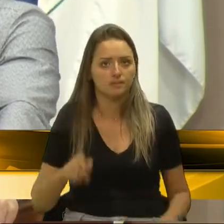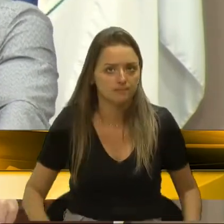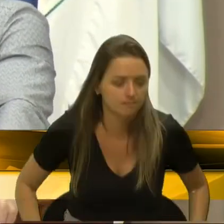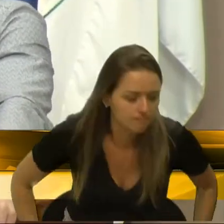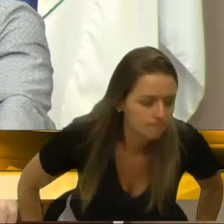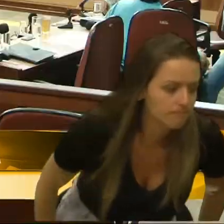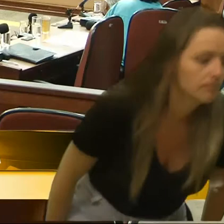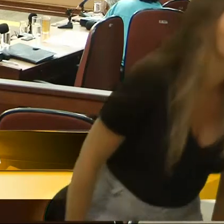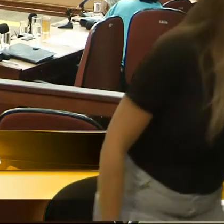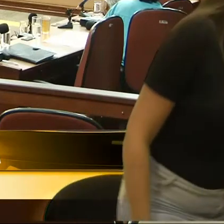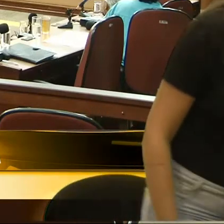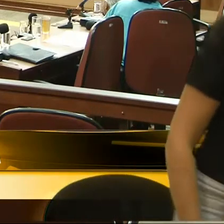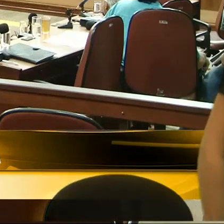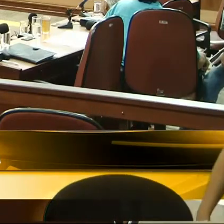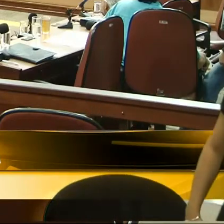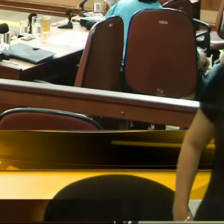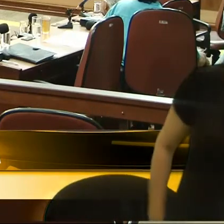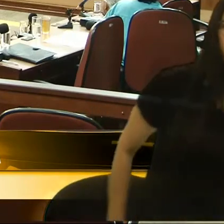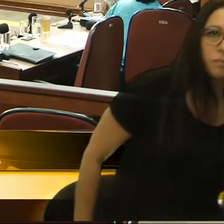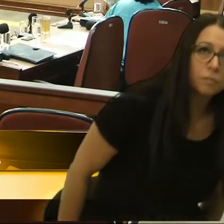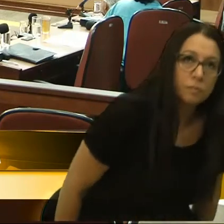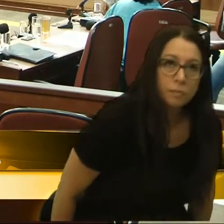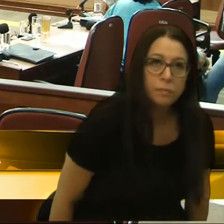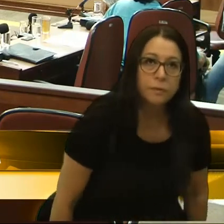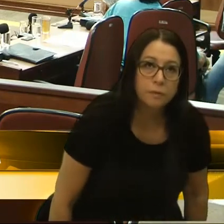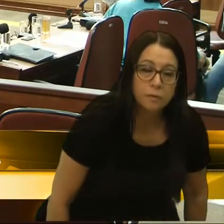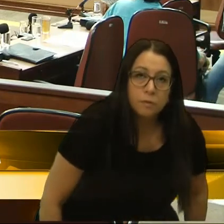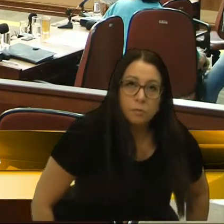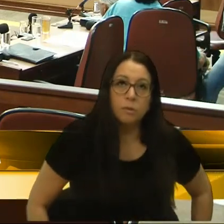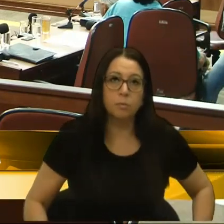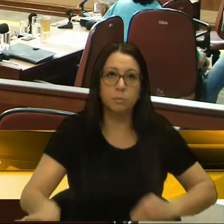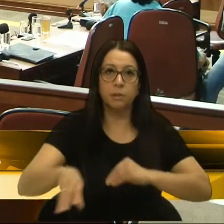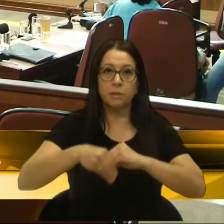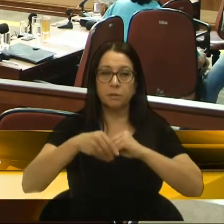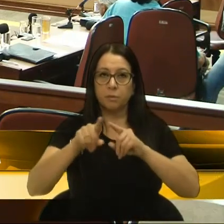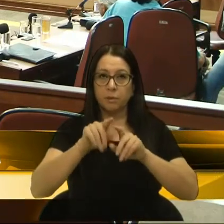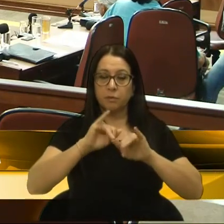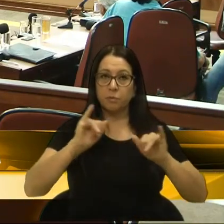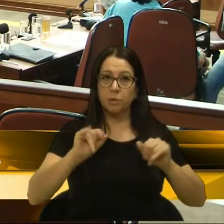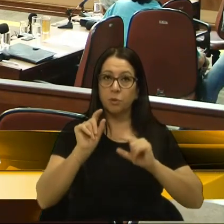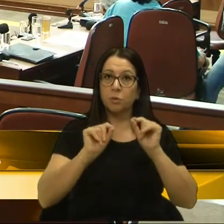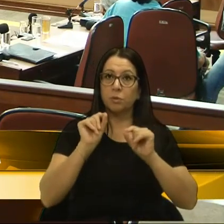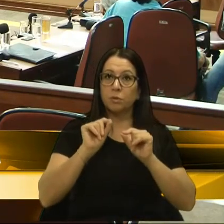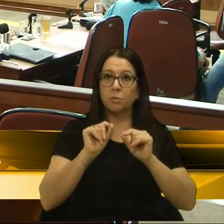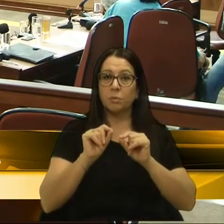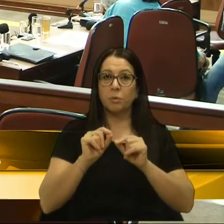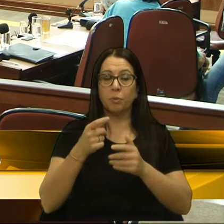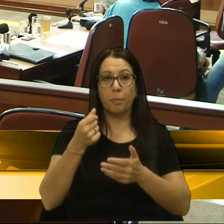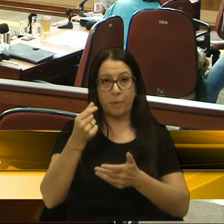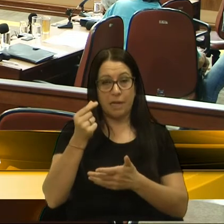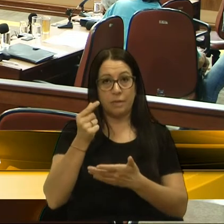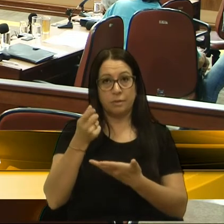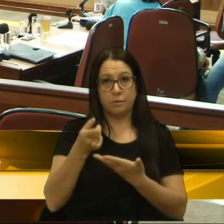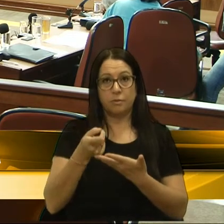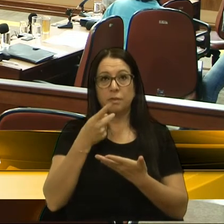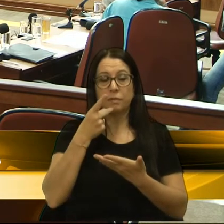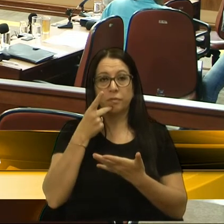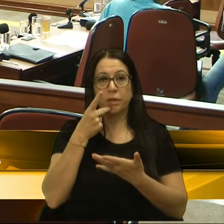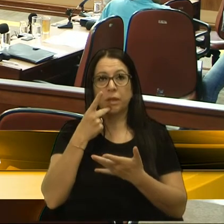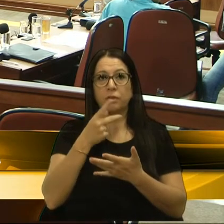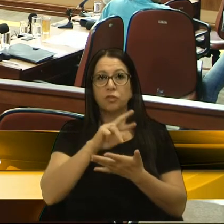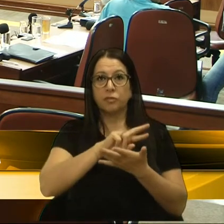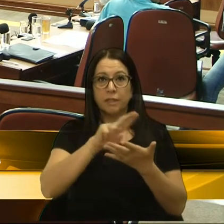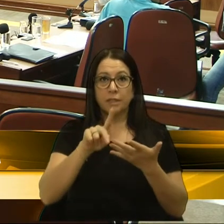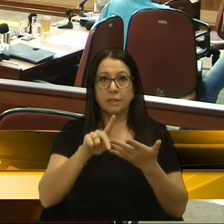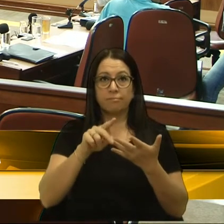Bem, complementando então, né, as informações trazidas, falamos bastante na questão da tarifa, porque a gente fala aqui